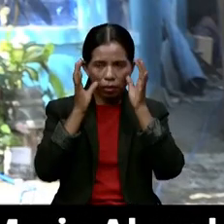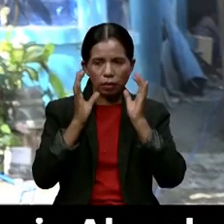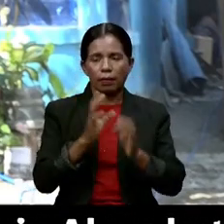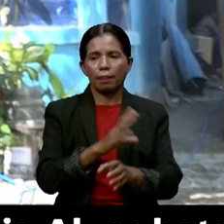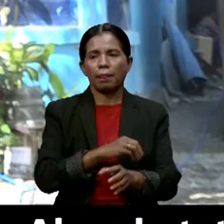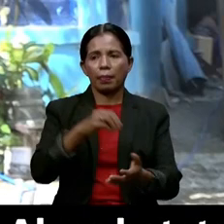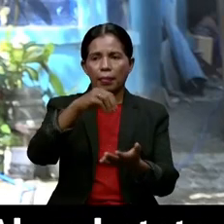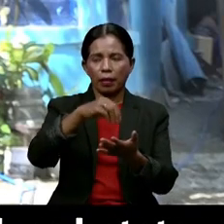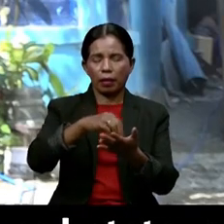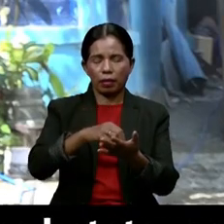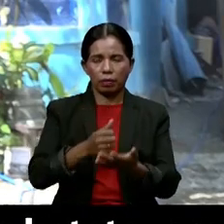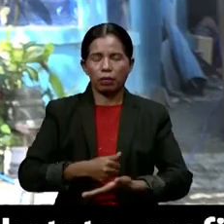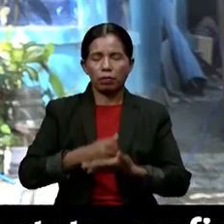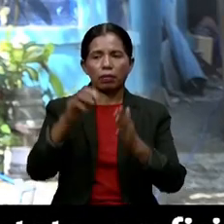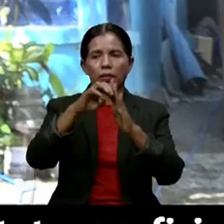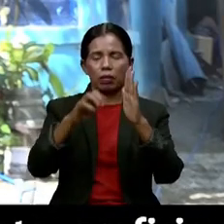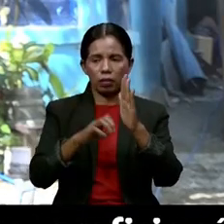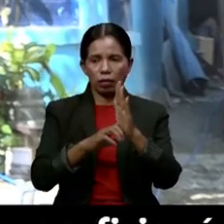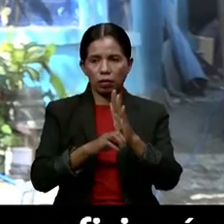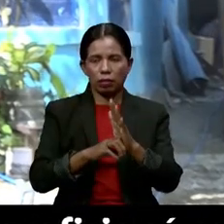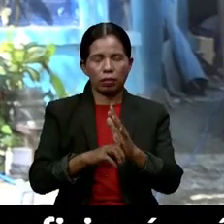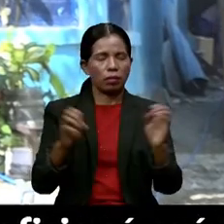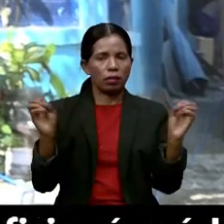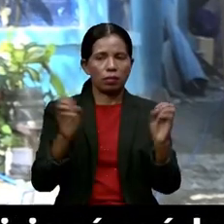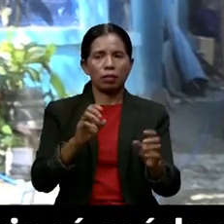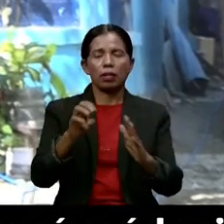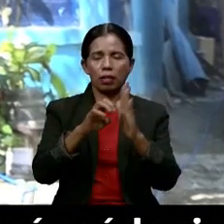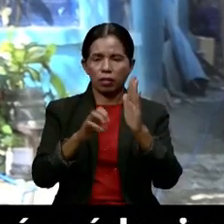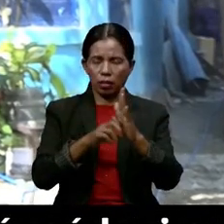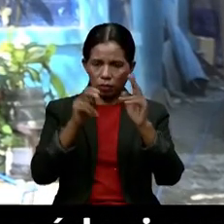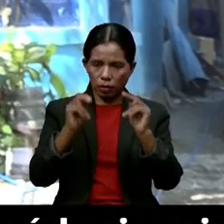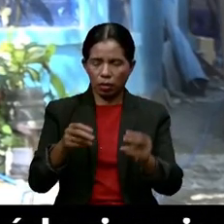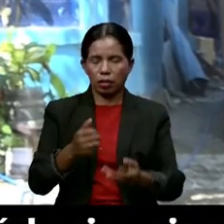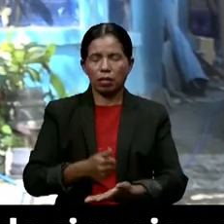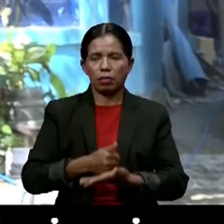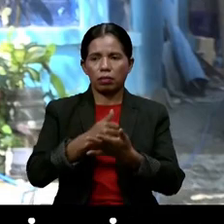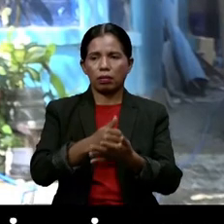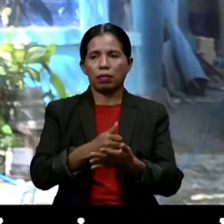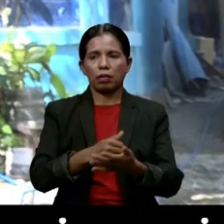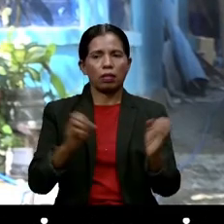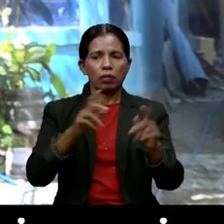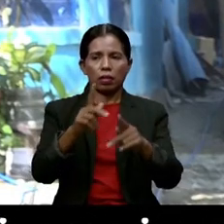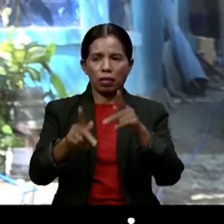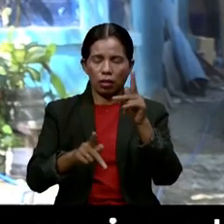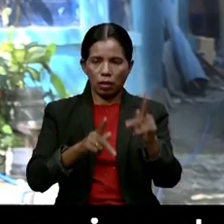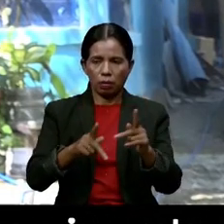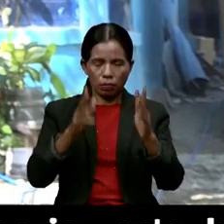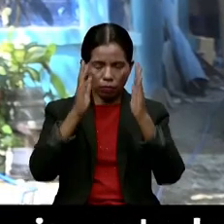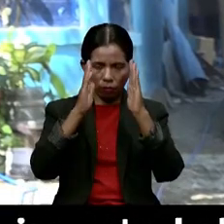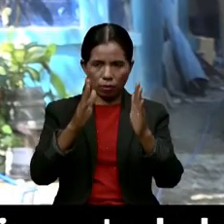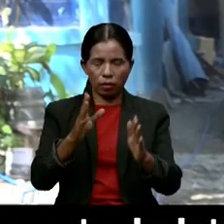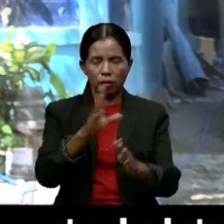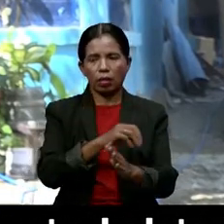de parto ko ba istaru bel hare. Solusam dai la. Kalau istar tenis atensan dunia periferik ni lah asbe emak komuniti matensan tenis istar tenis